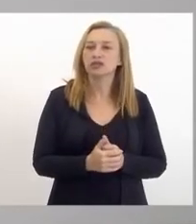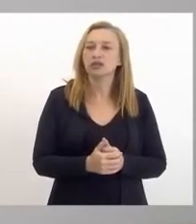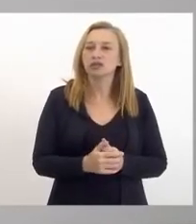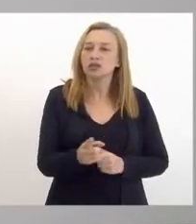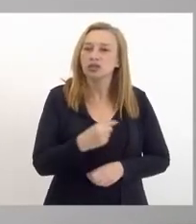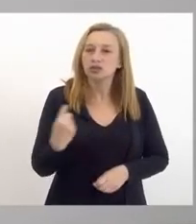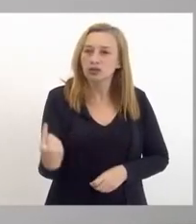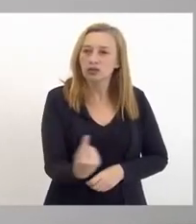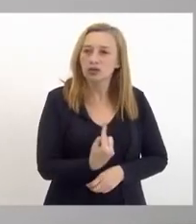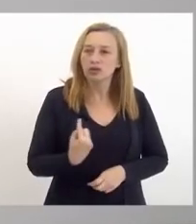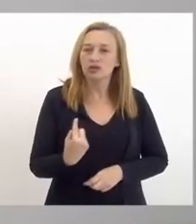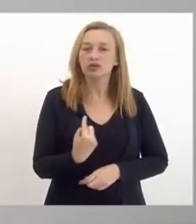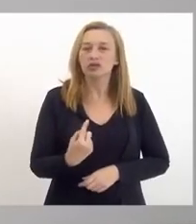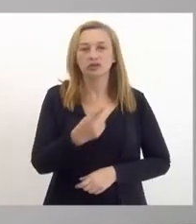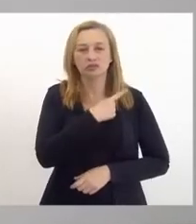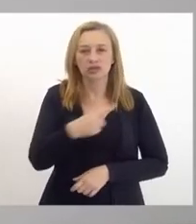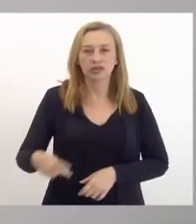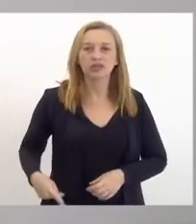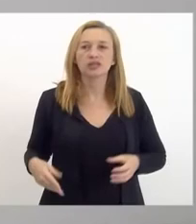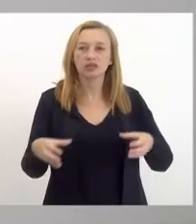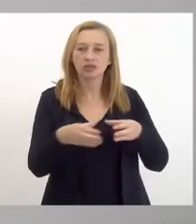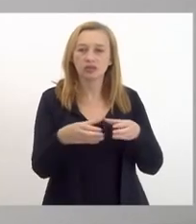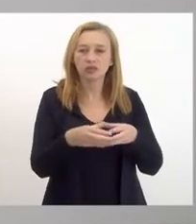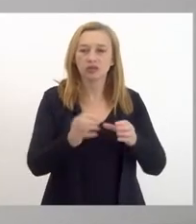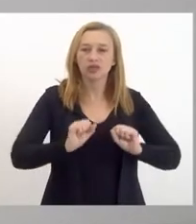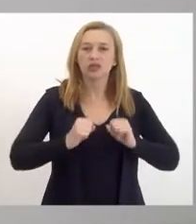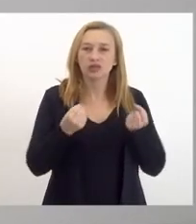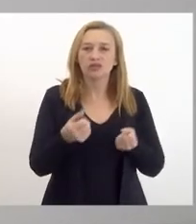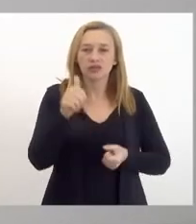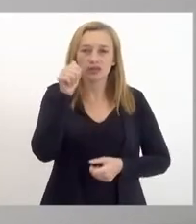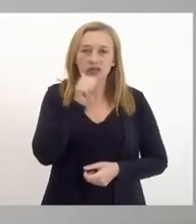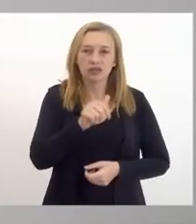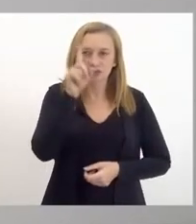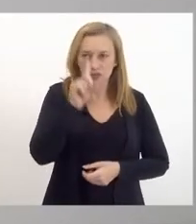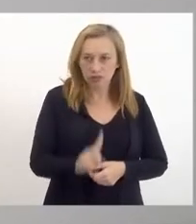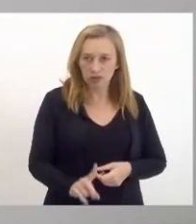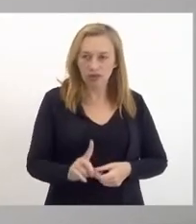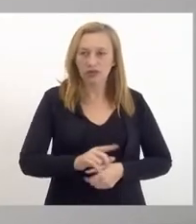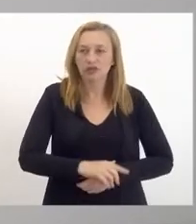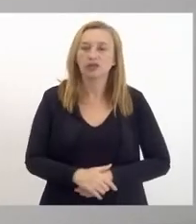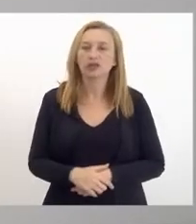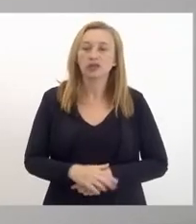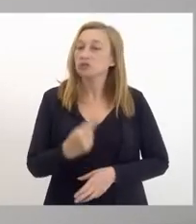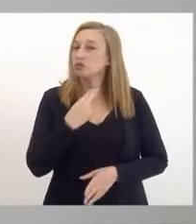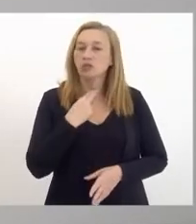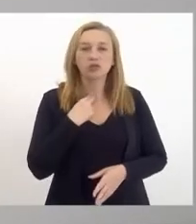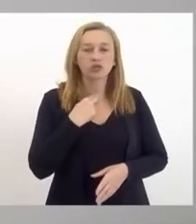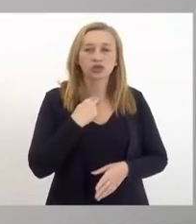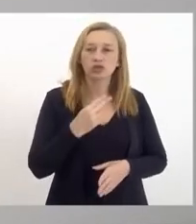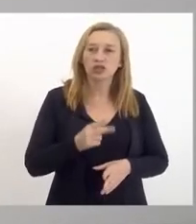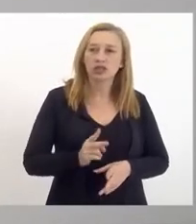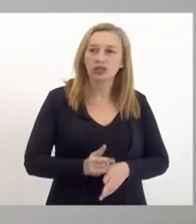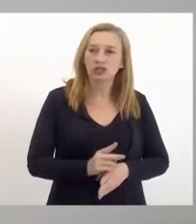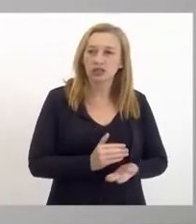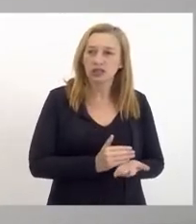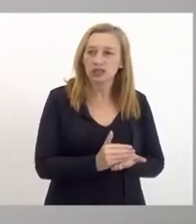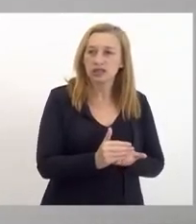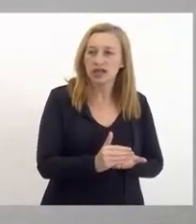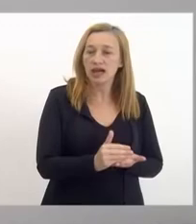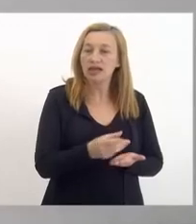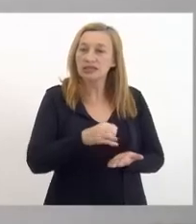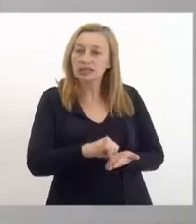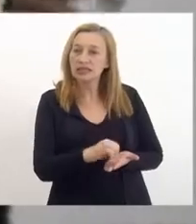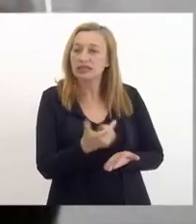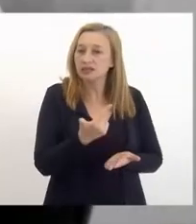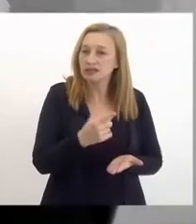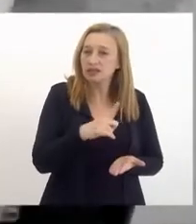nós, enquanto presidente da Comissão de Defesa das Mulheres, que nós não poderíamos dar prosseguimento se tem, né,